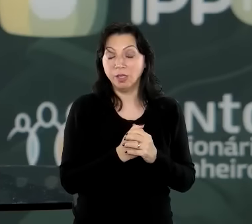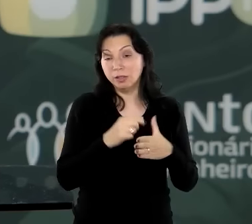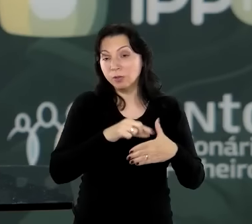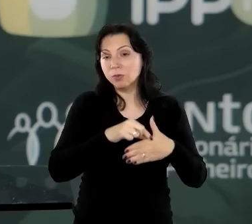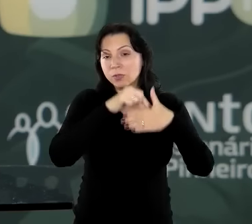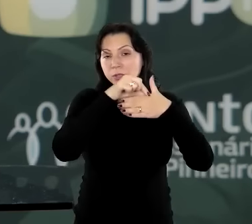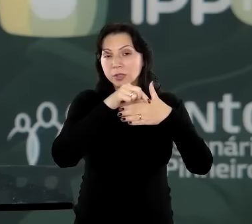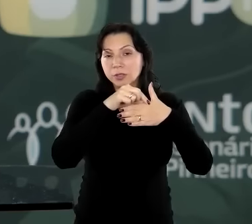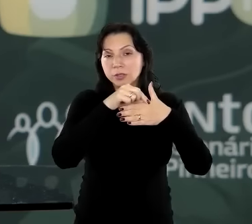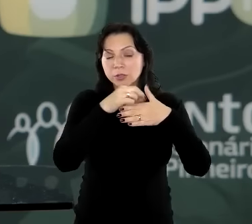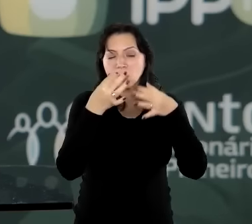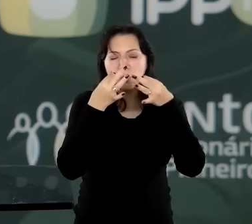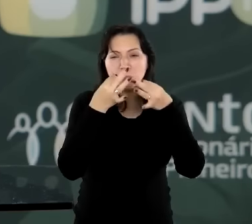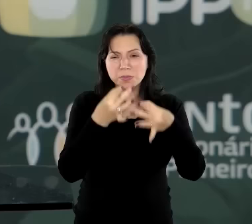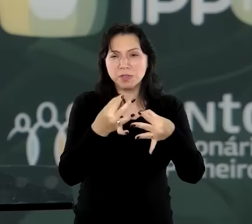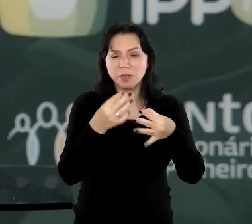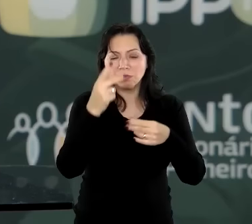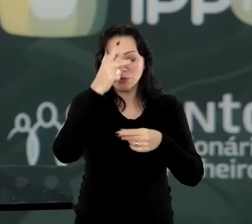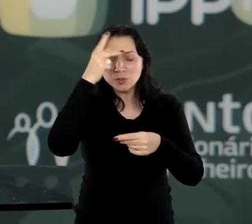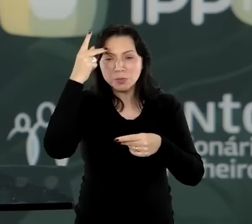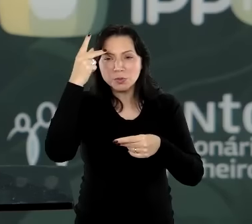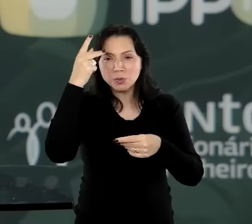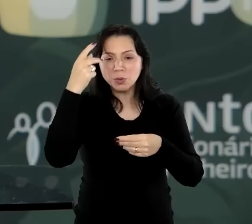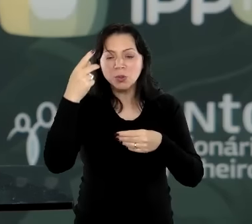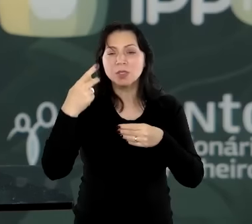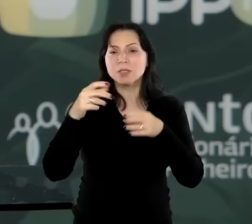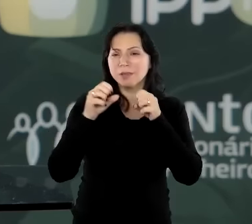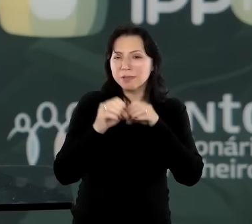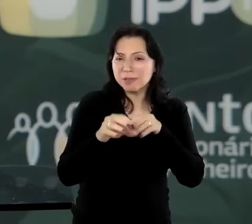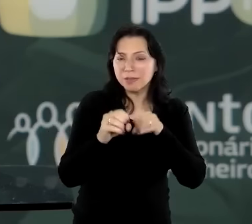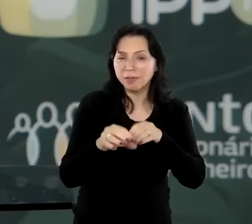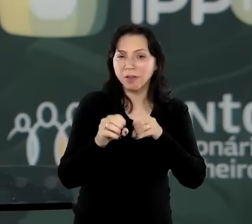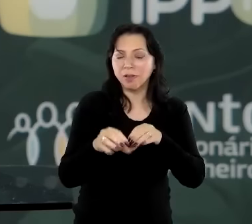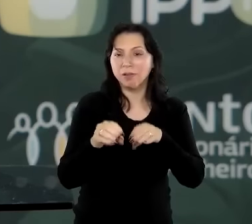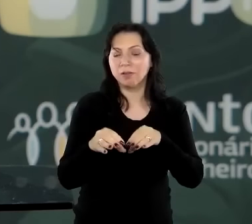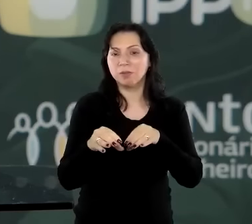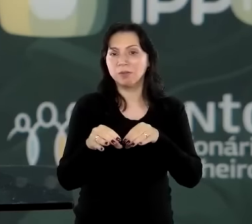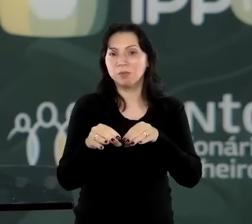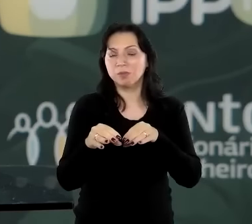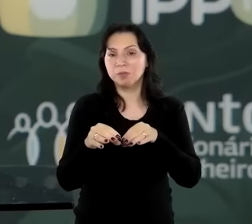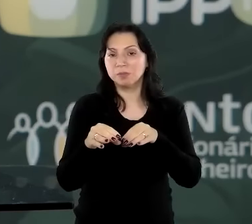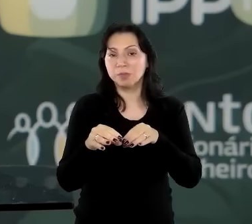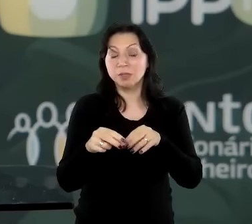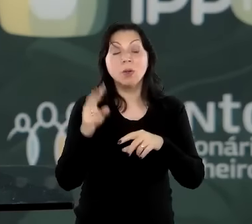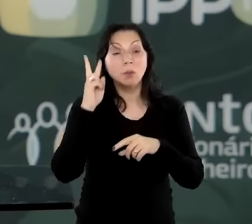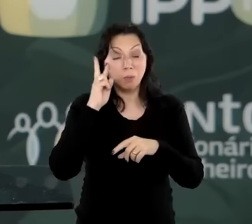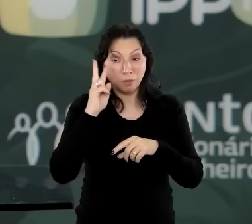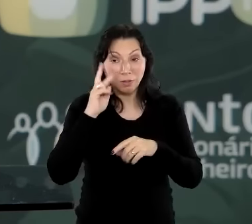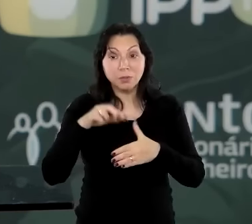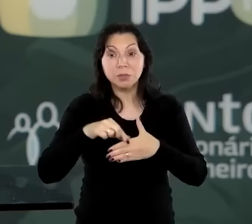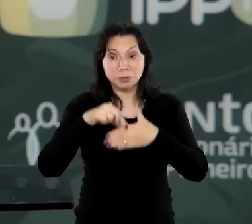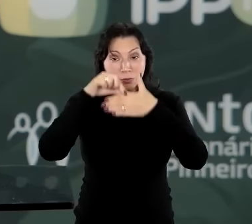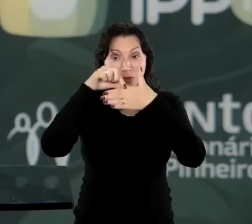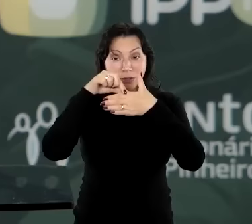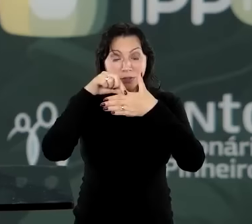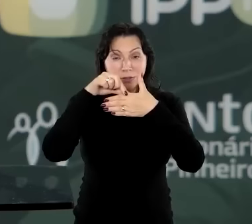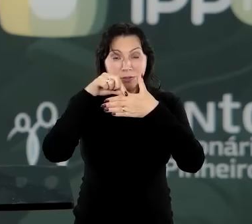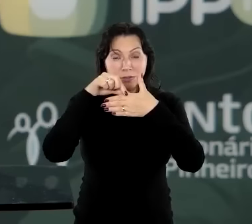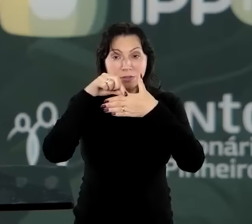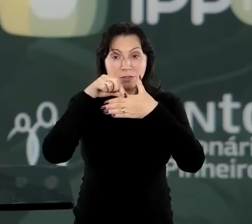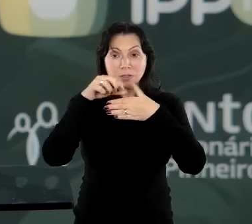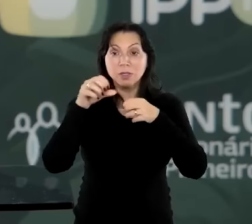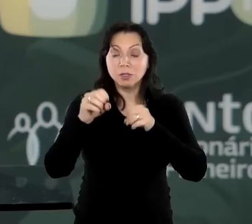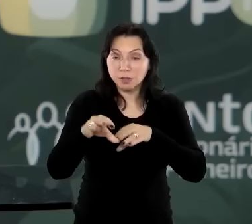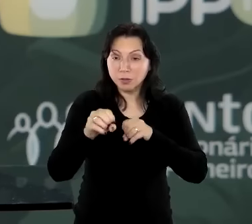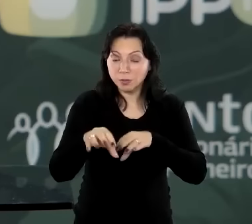pais, que deixaram um legado, e ele está dizendo o seguinte: lembrem dessas pessoas, não jogue fora